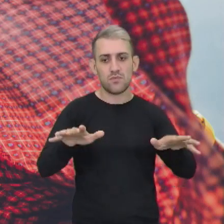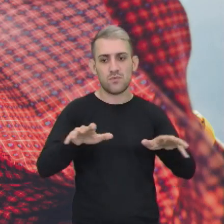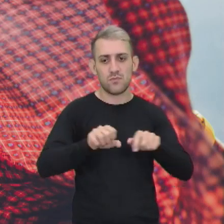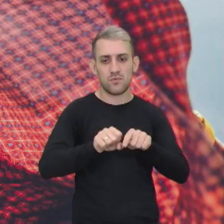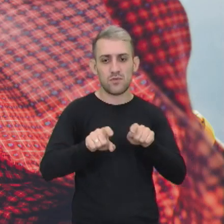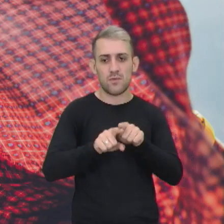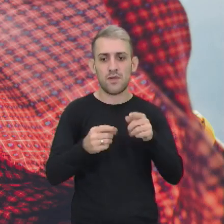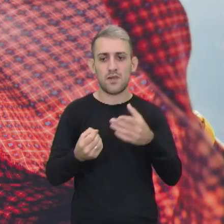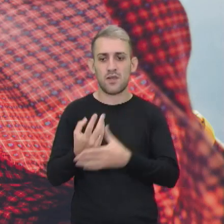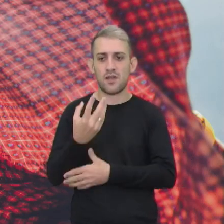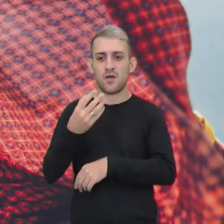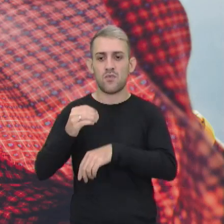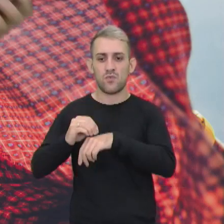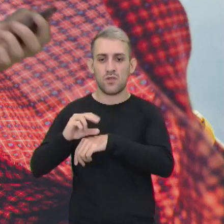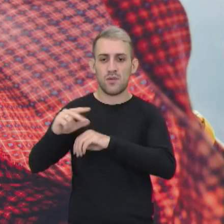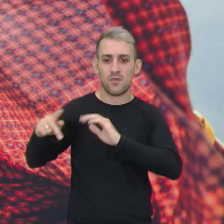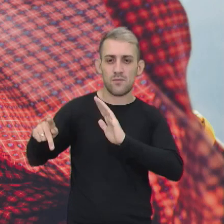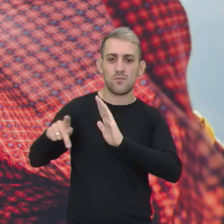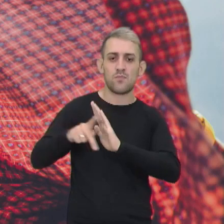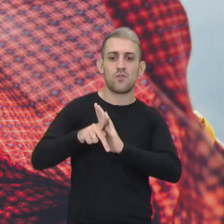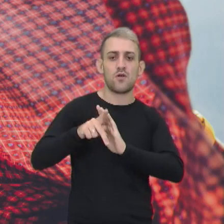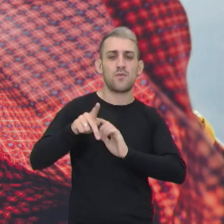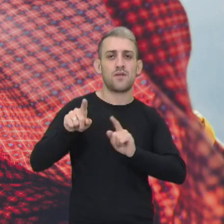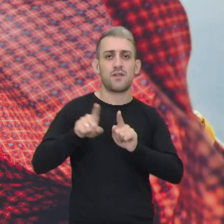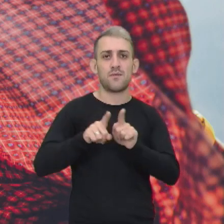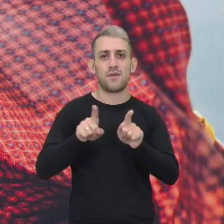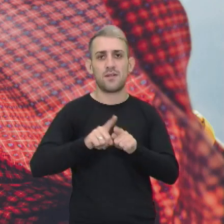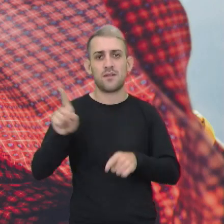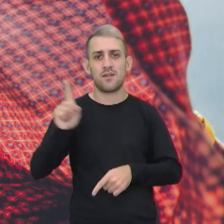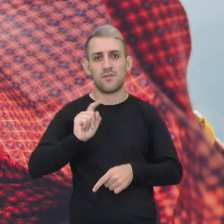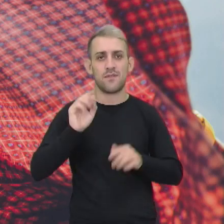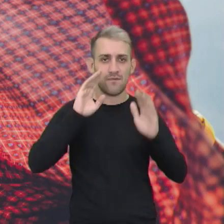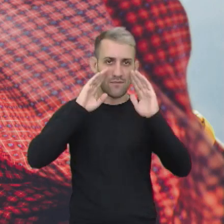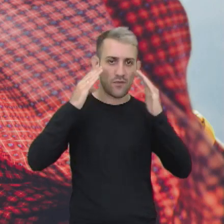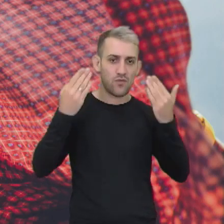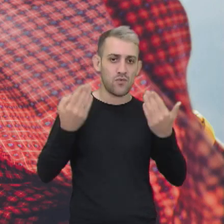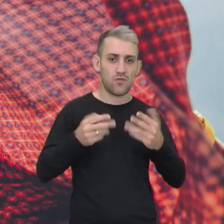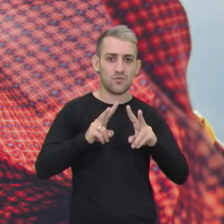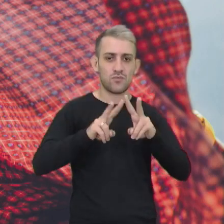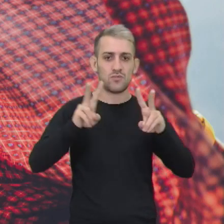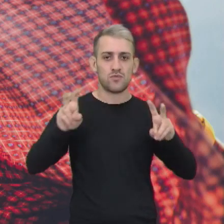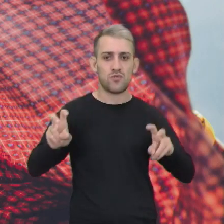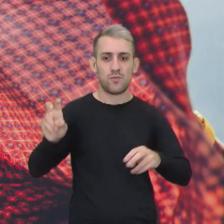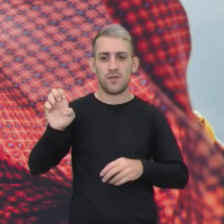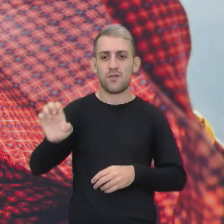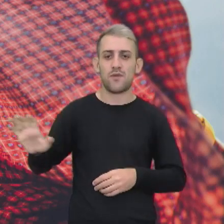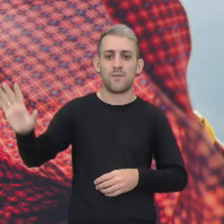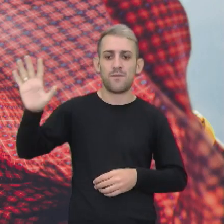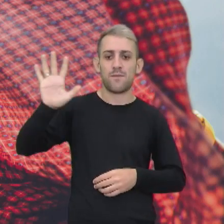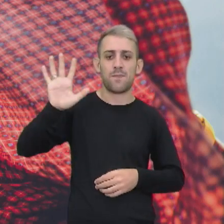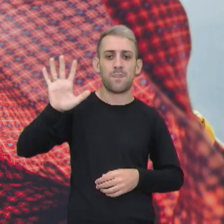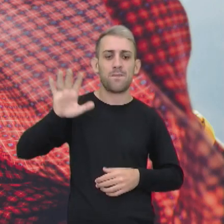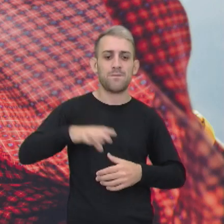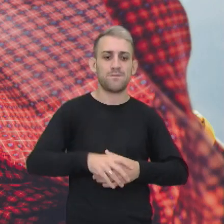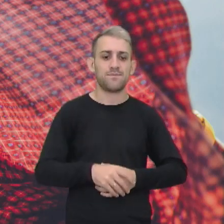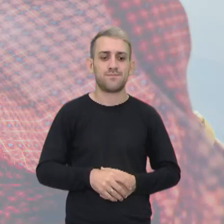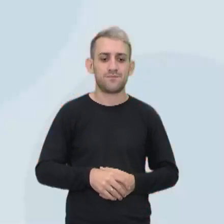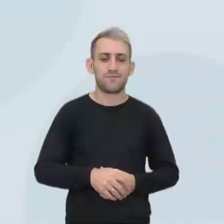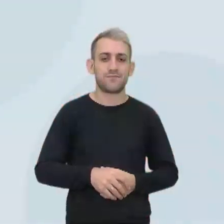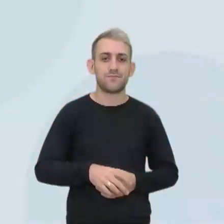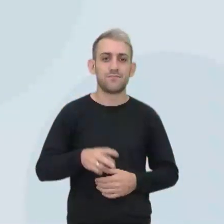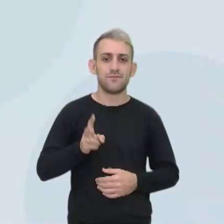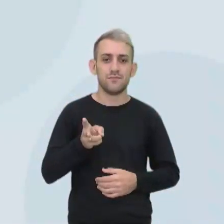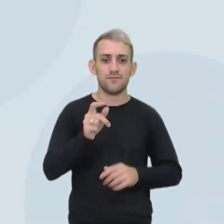produzir conhecimento próprio e não mais tão focado na questão eurocentrista. Pessoal, continua aí então